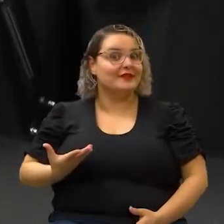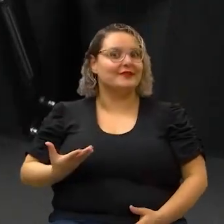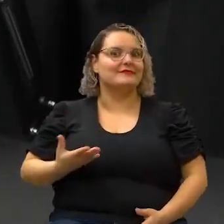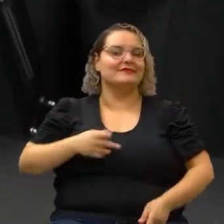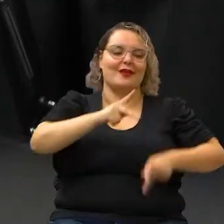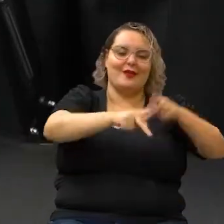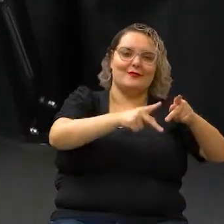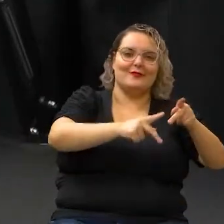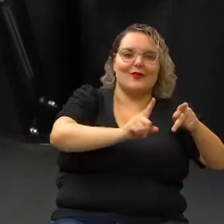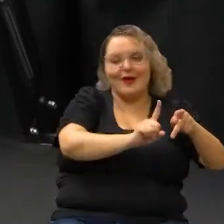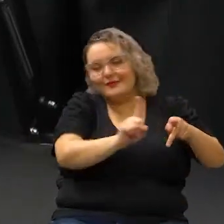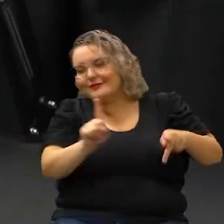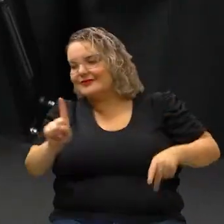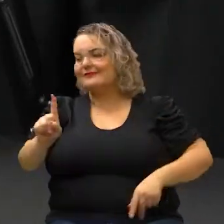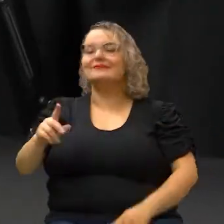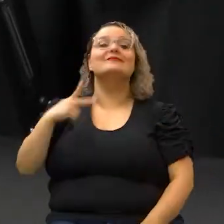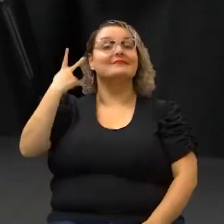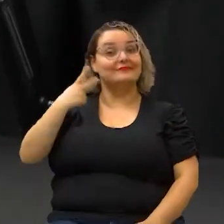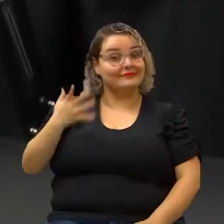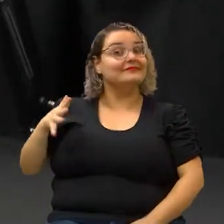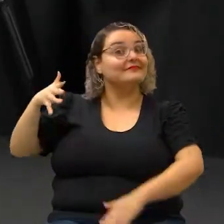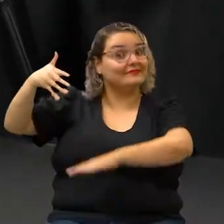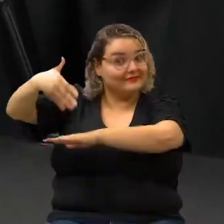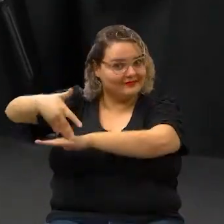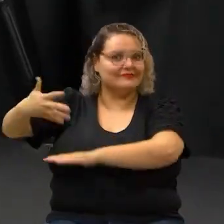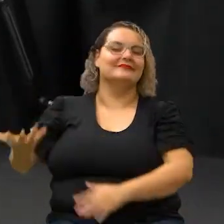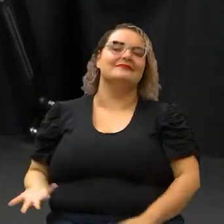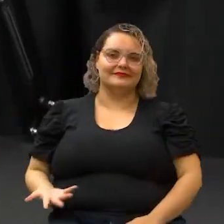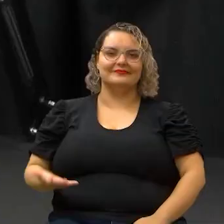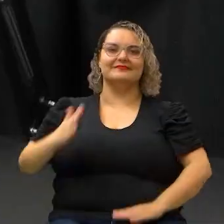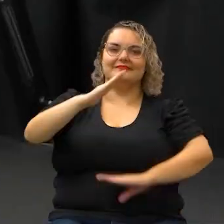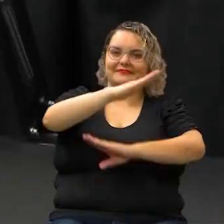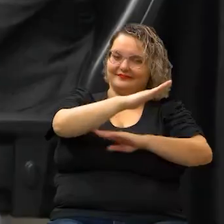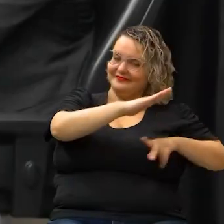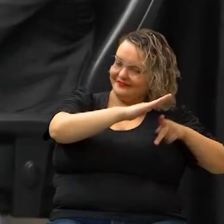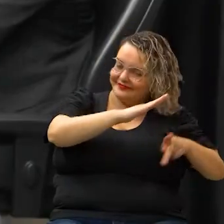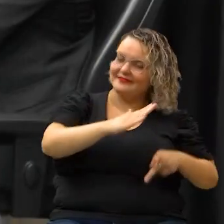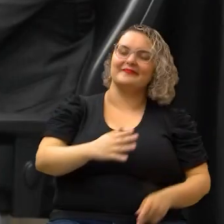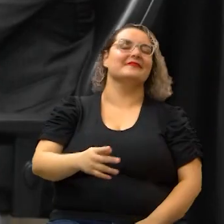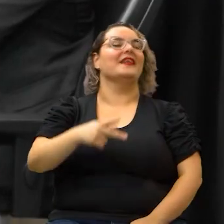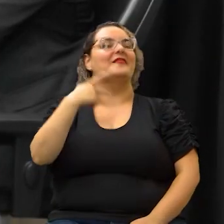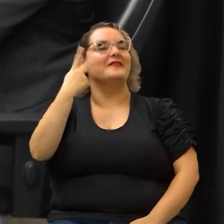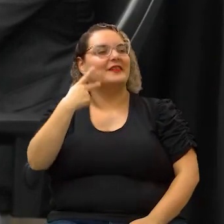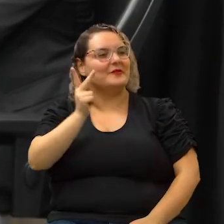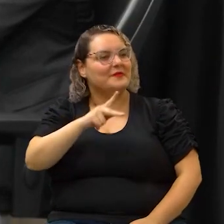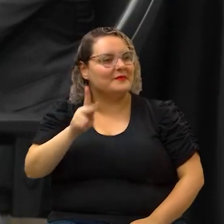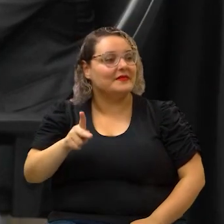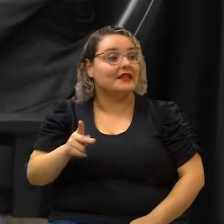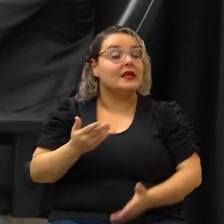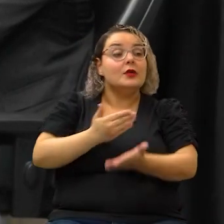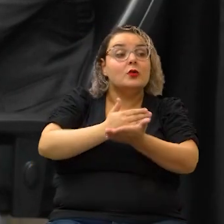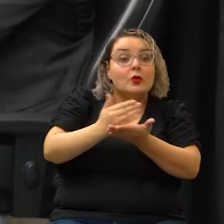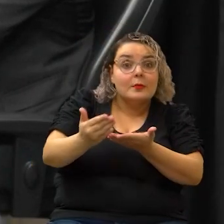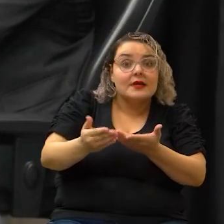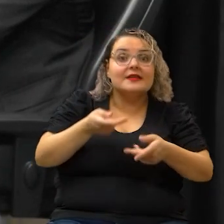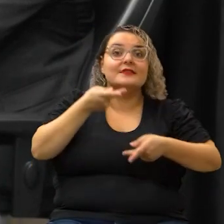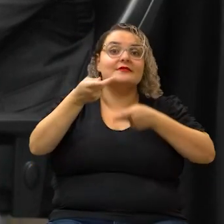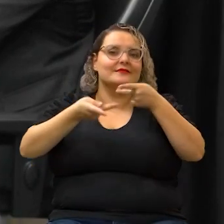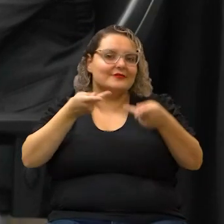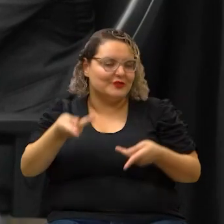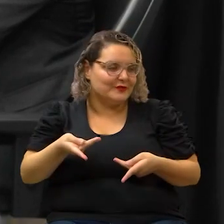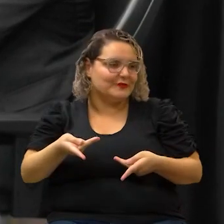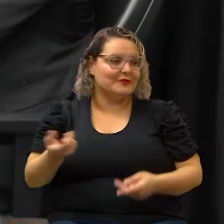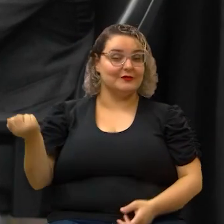para participar aqui dessa questão política na Casa do Povo. Professor Alberto, seja bem-vindo e logo na abertura a gente faz aqui a